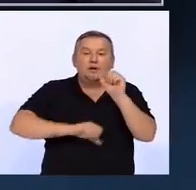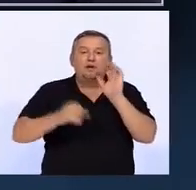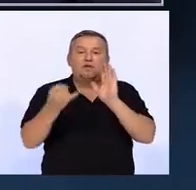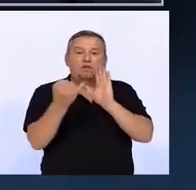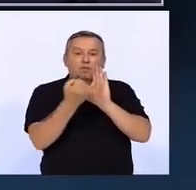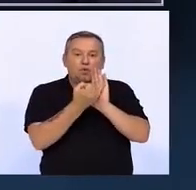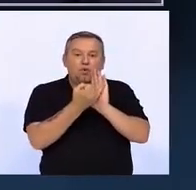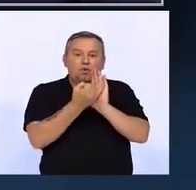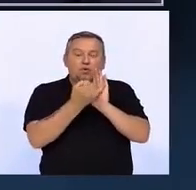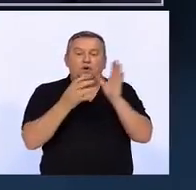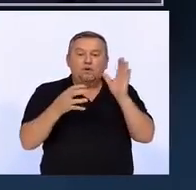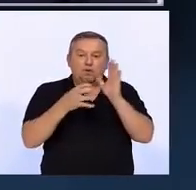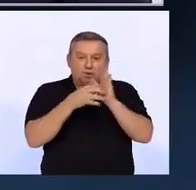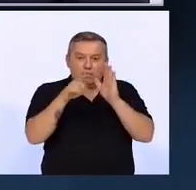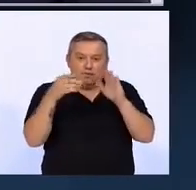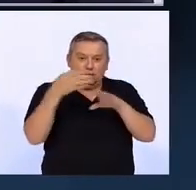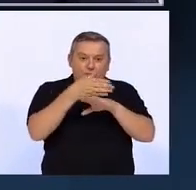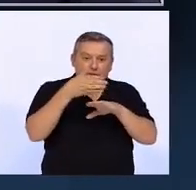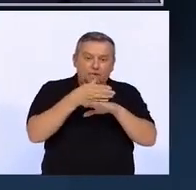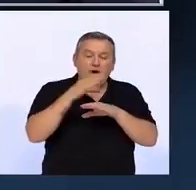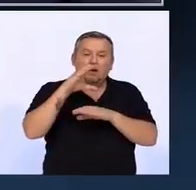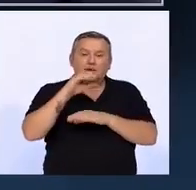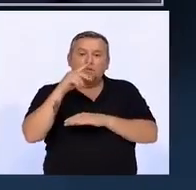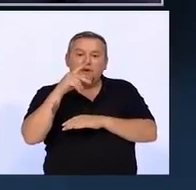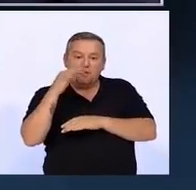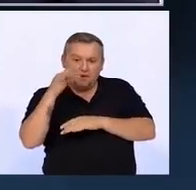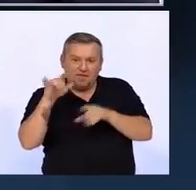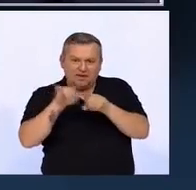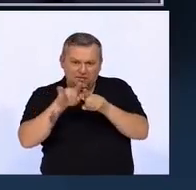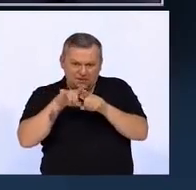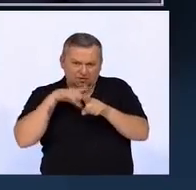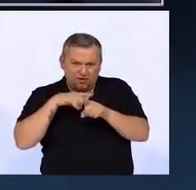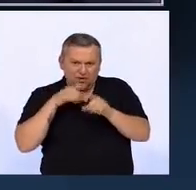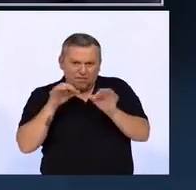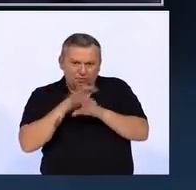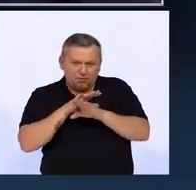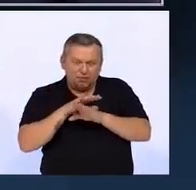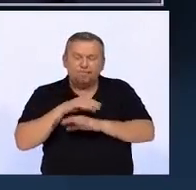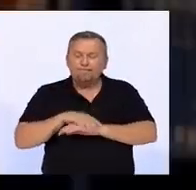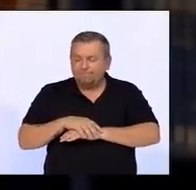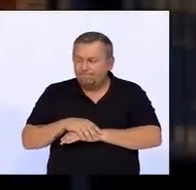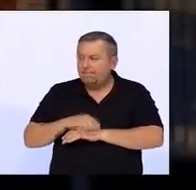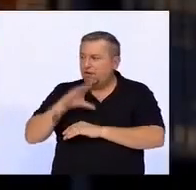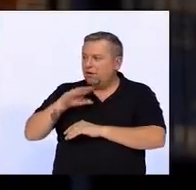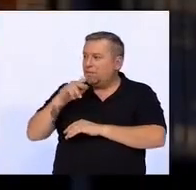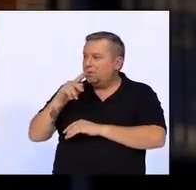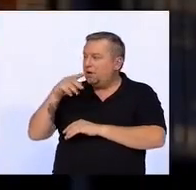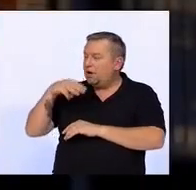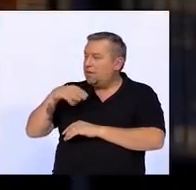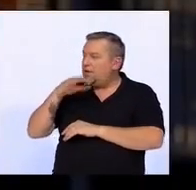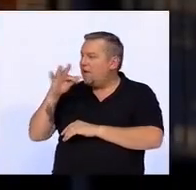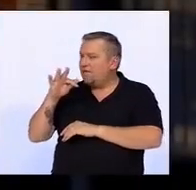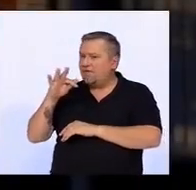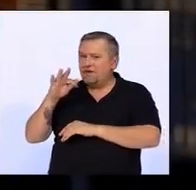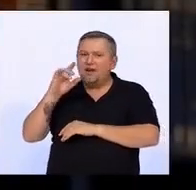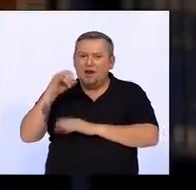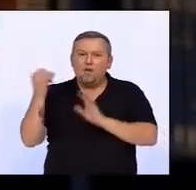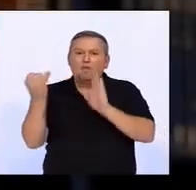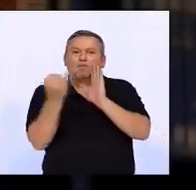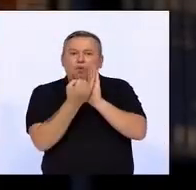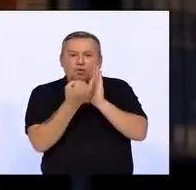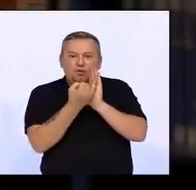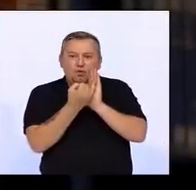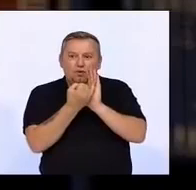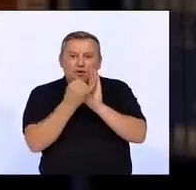compõe? A CPMF estaria contemplada nisso também? Olha, eu diria o seguinte, primeiro, a CPMF é um imposto, é um tributo, o